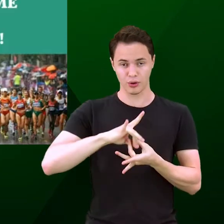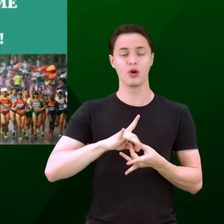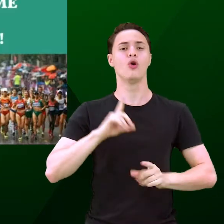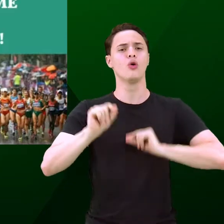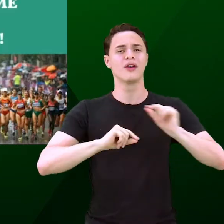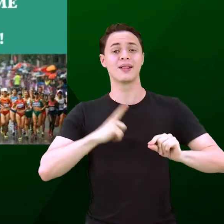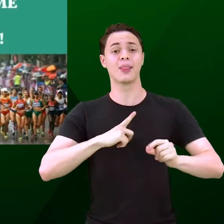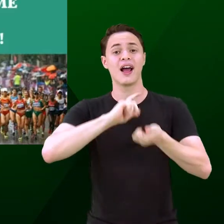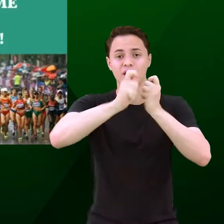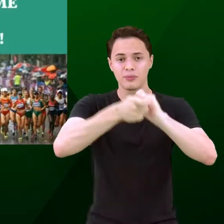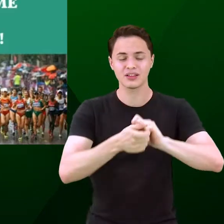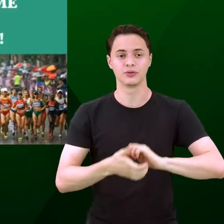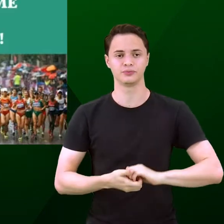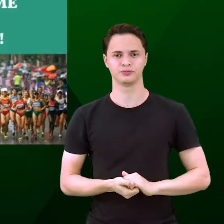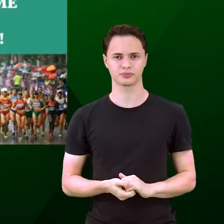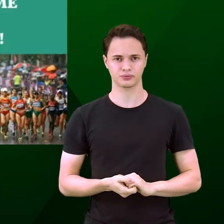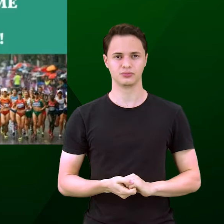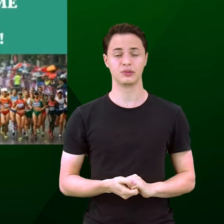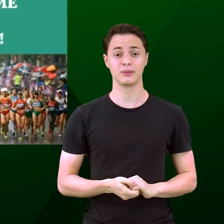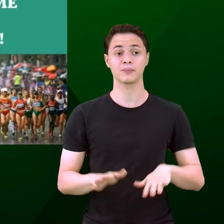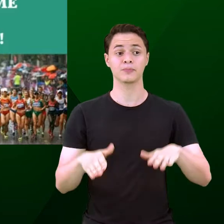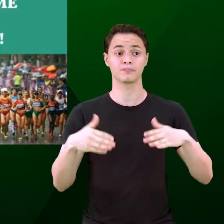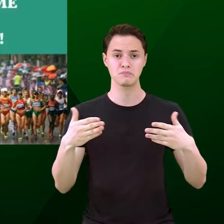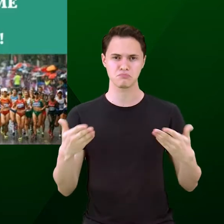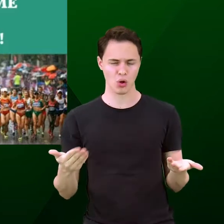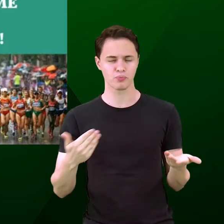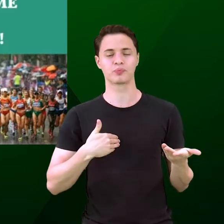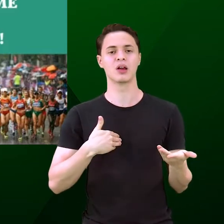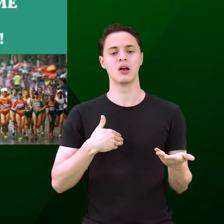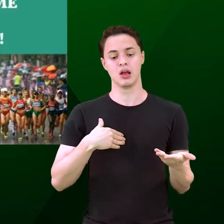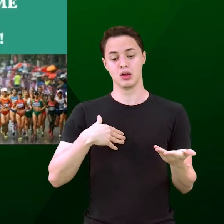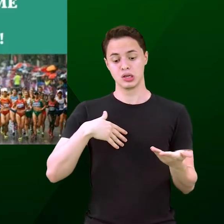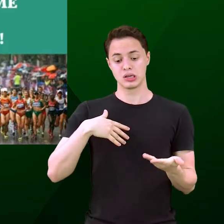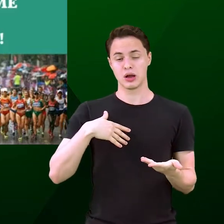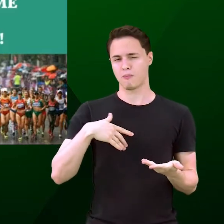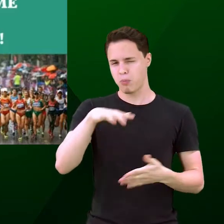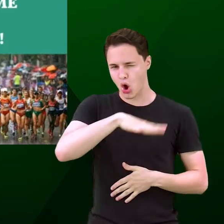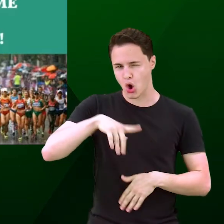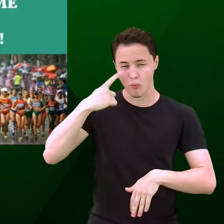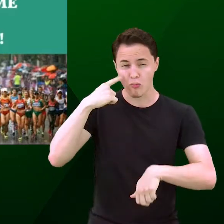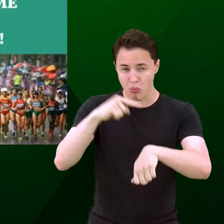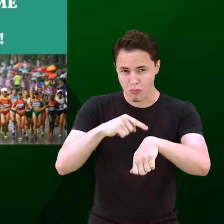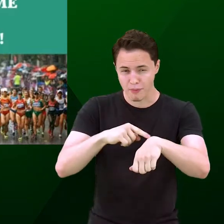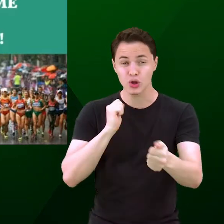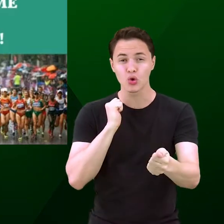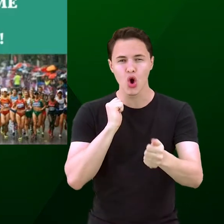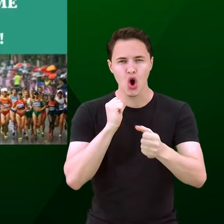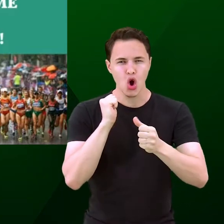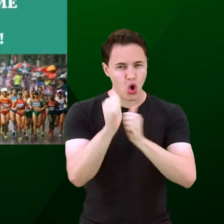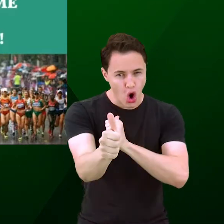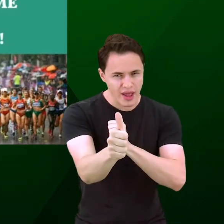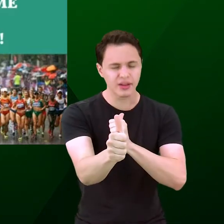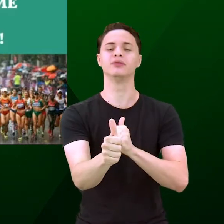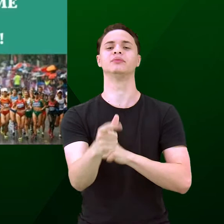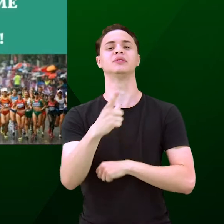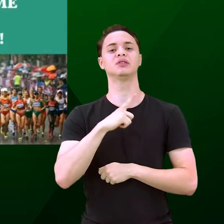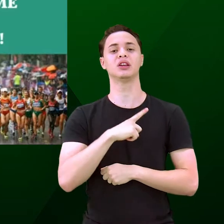de periodização, tá? A periodização nada mais é do que o planejamento dos seus treinos. Então, um